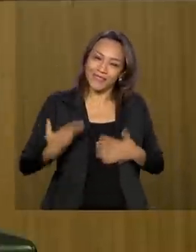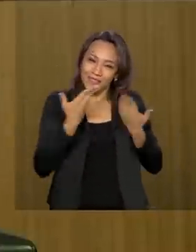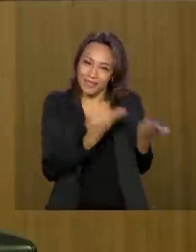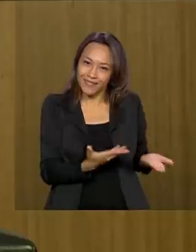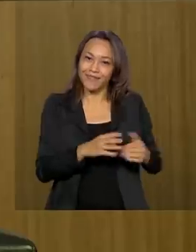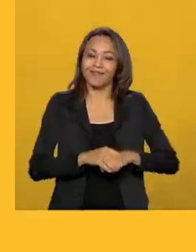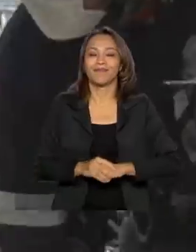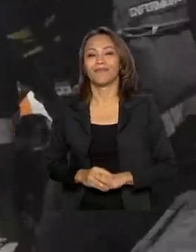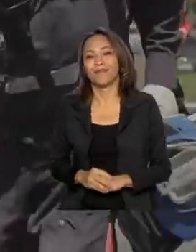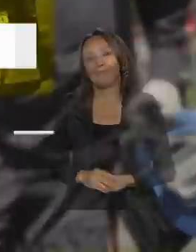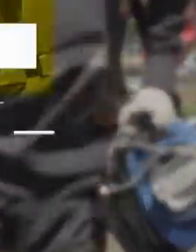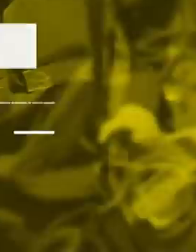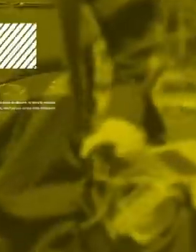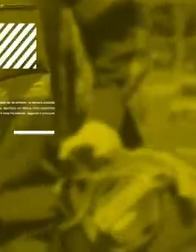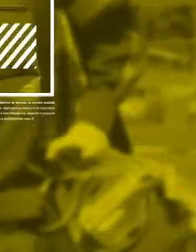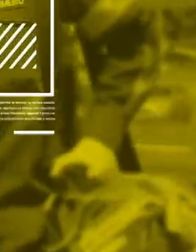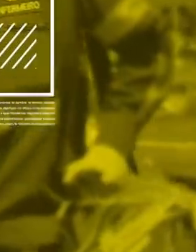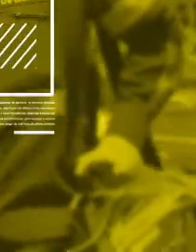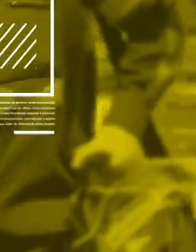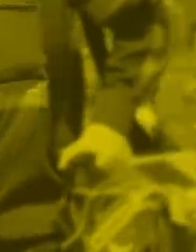Ricardo Salles.